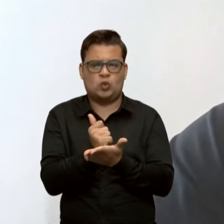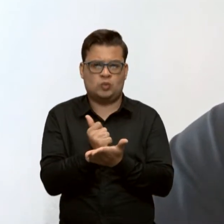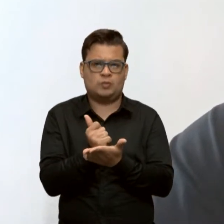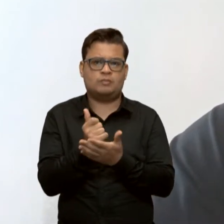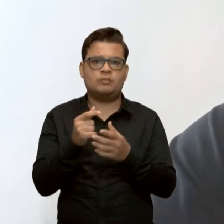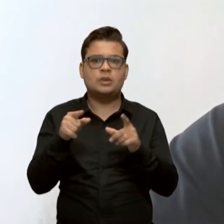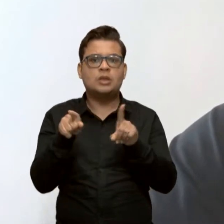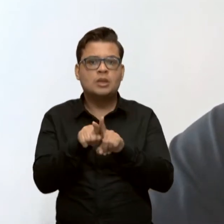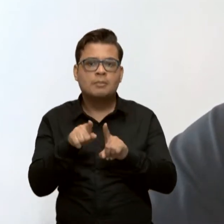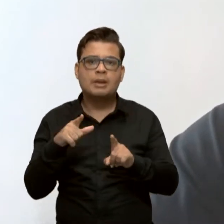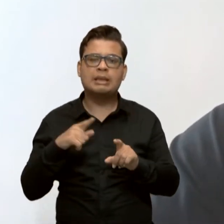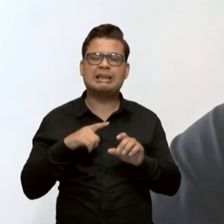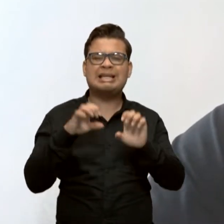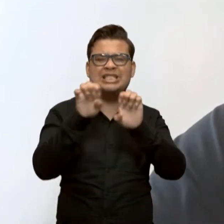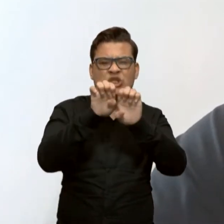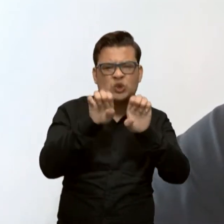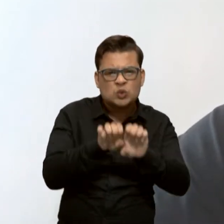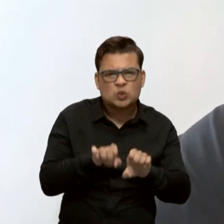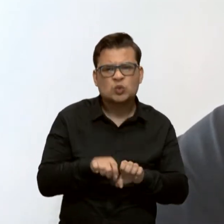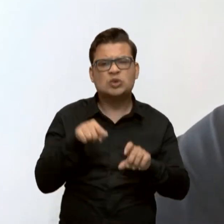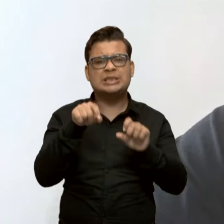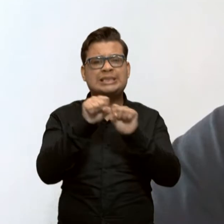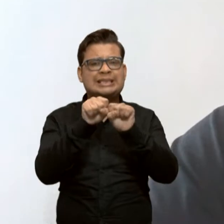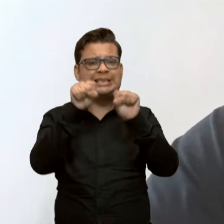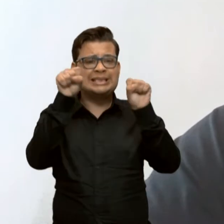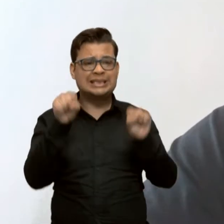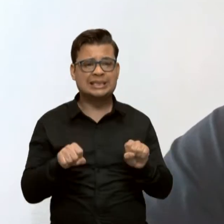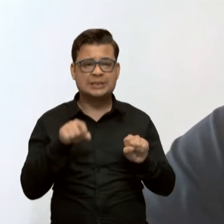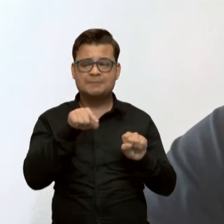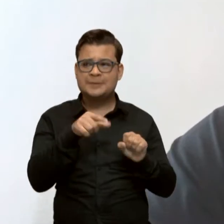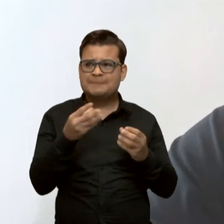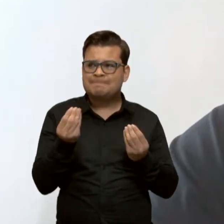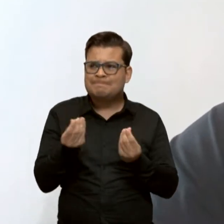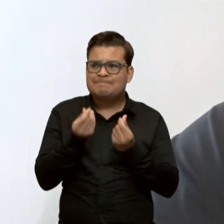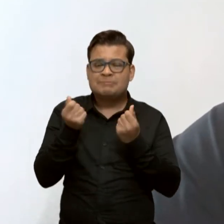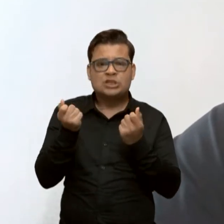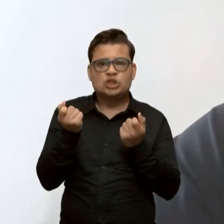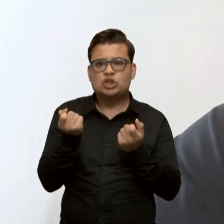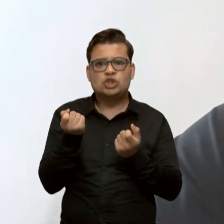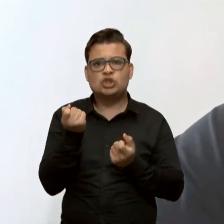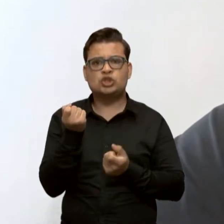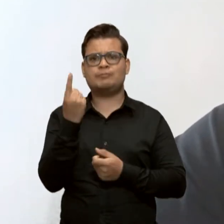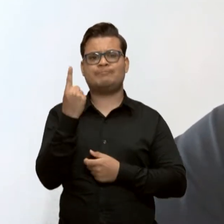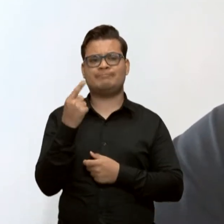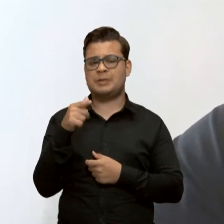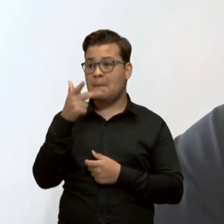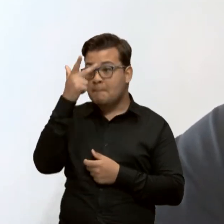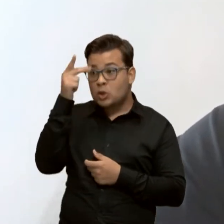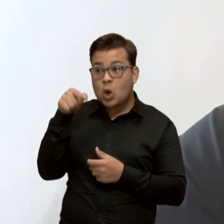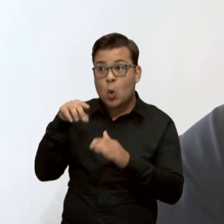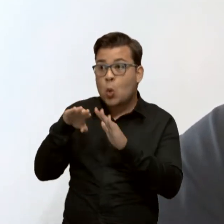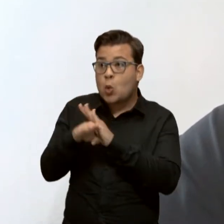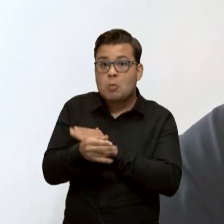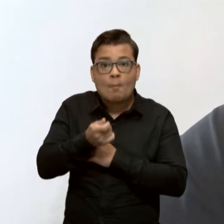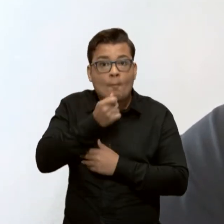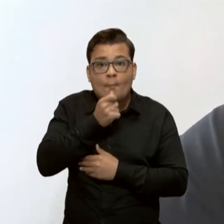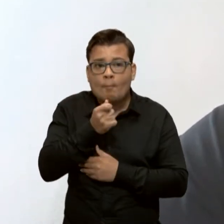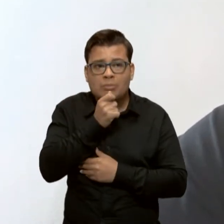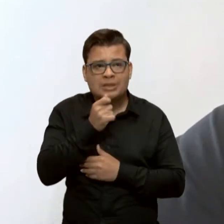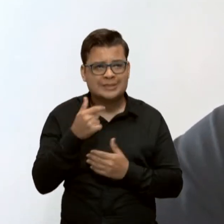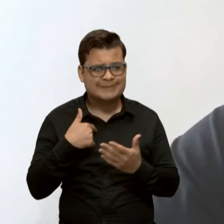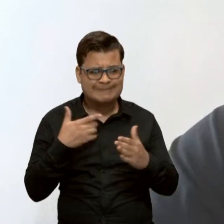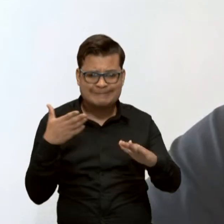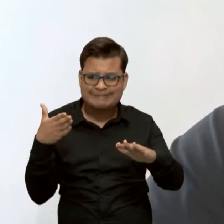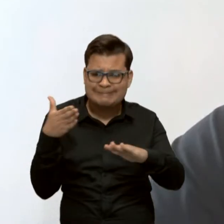envolvem estruturas e sistemas que podem não ser tão convidativos para pessoas não acostumadas com